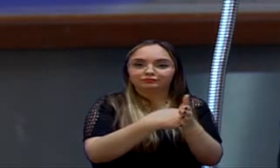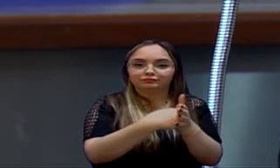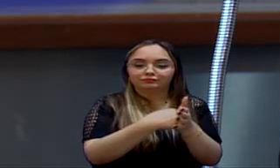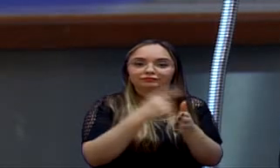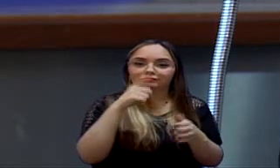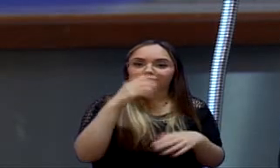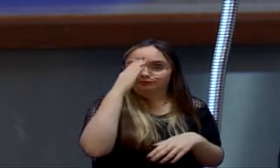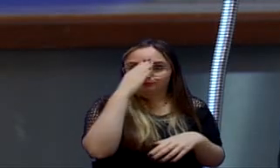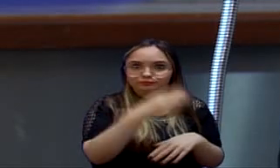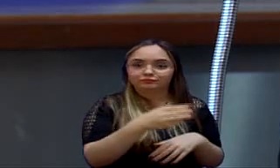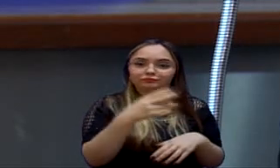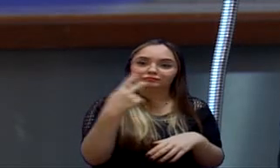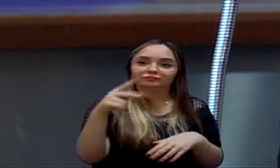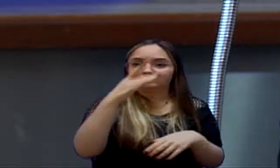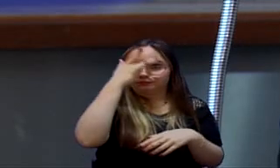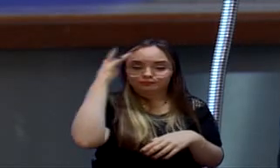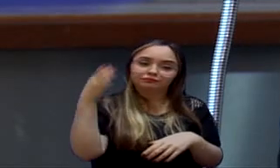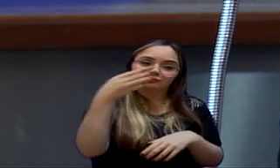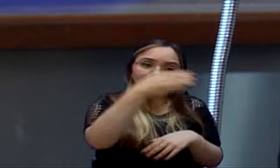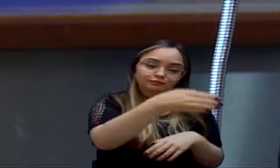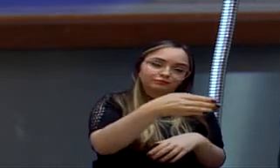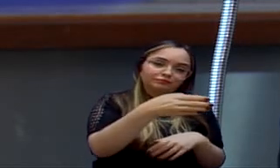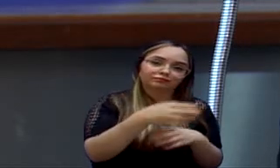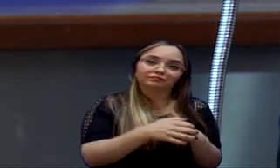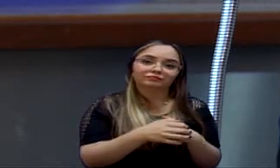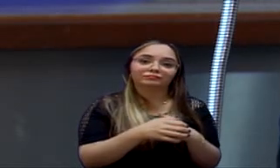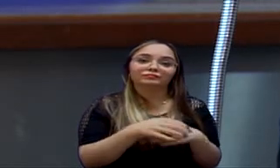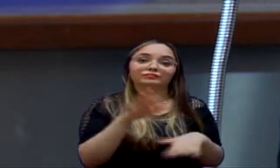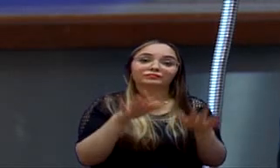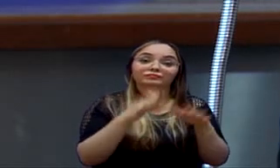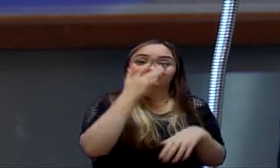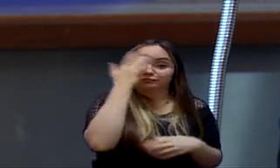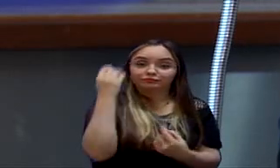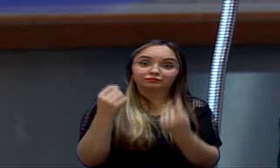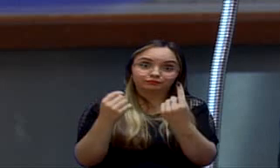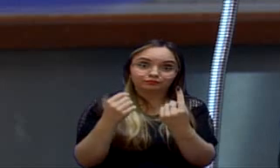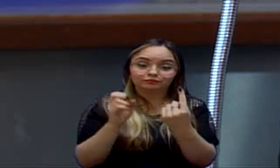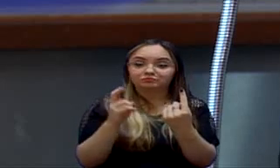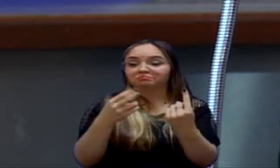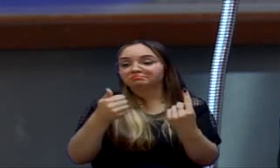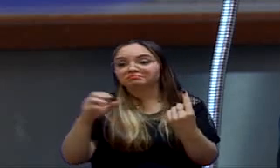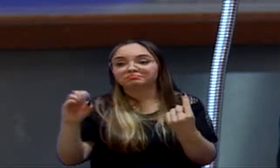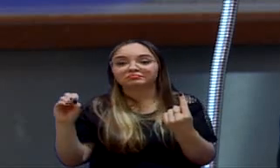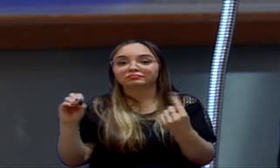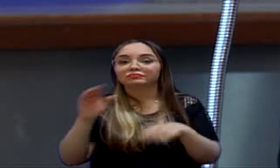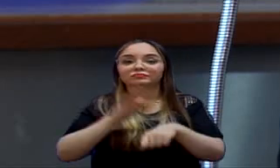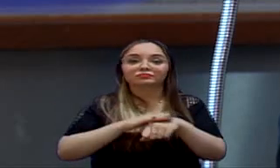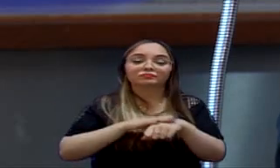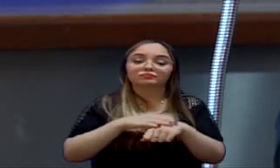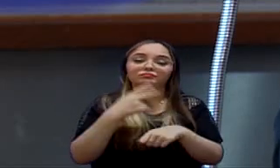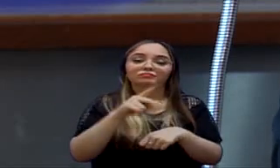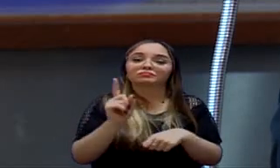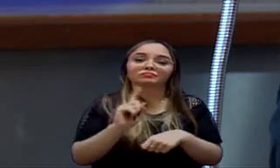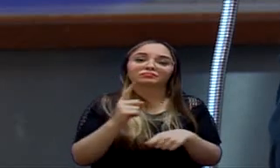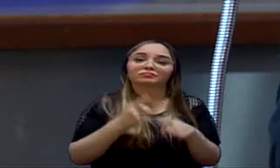é feito direto no prestador Então se Afonso serve tem servidor para atender ou sem não depende da função service porque ele vai direto no prestador